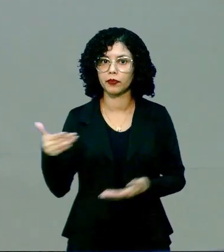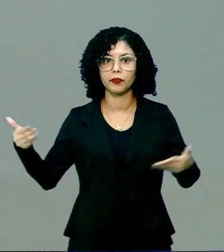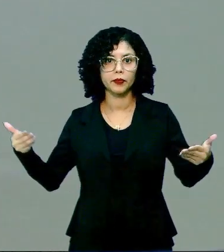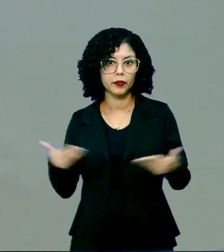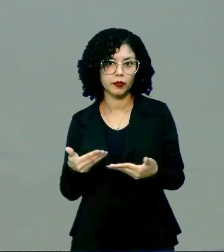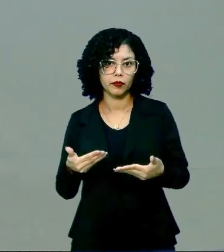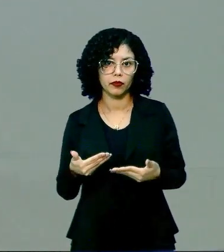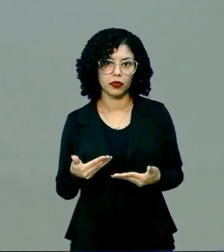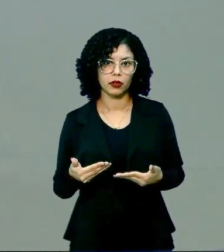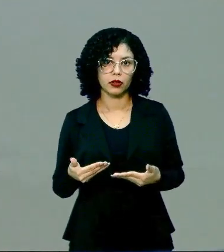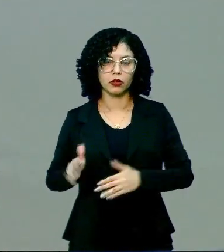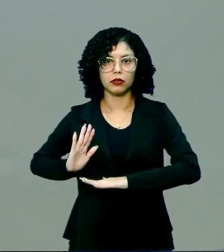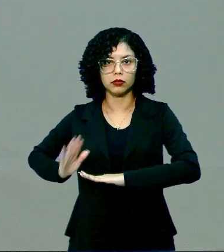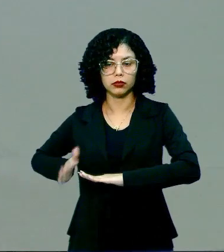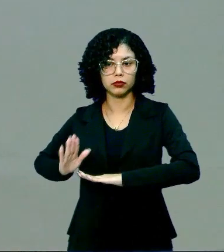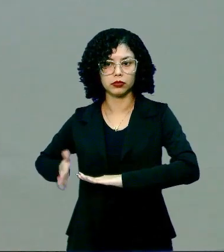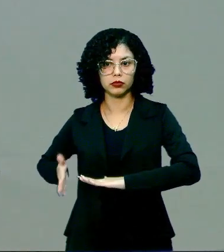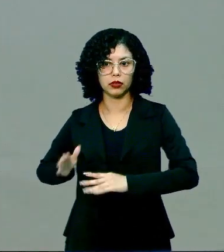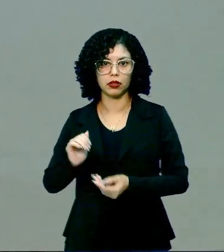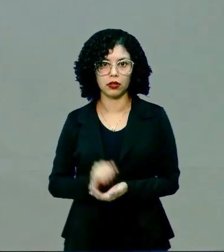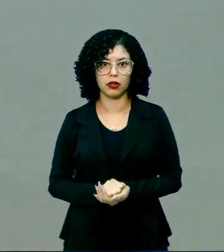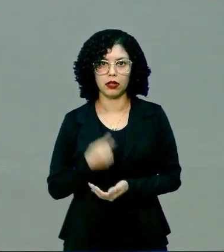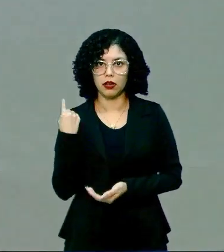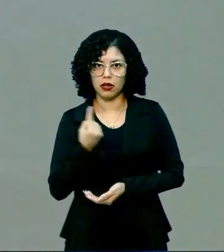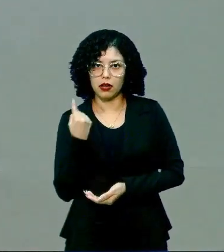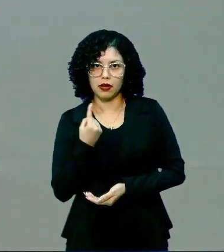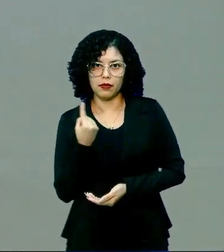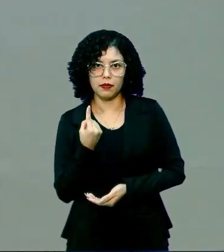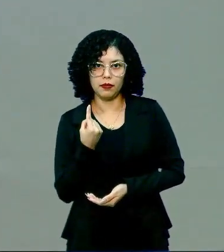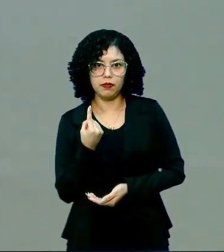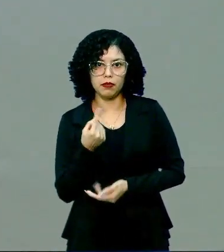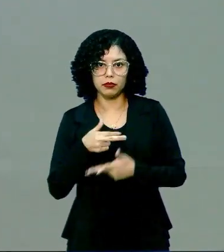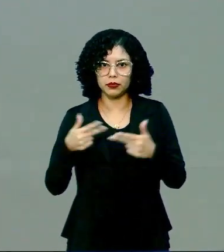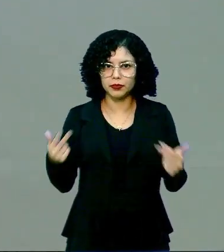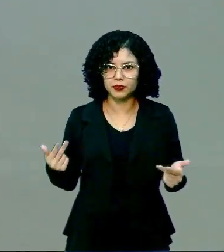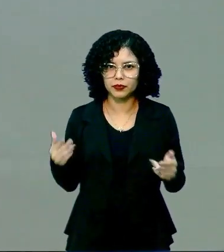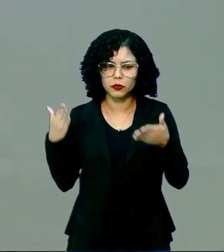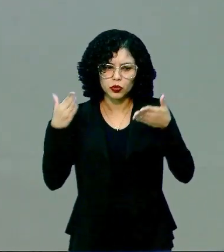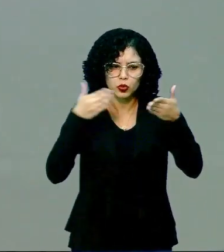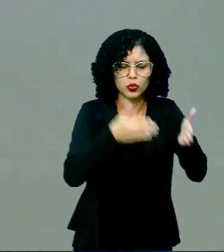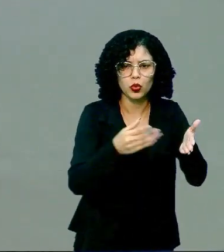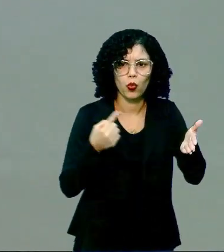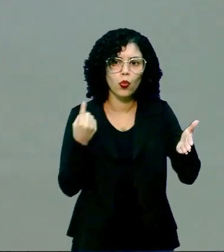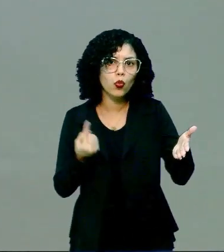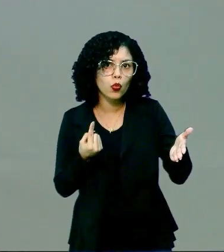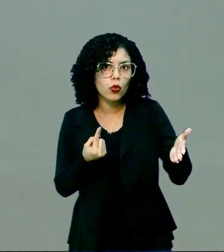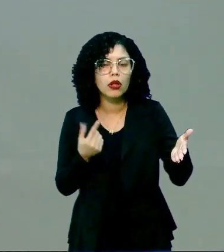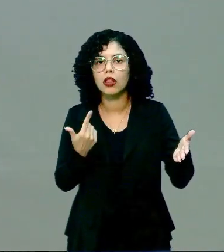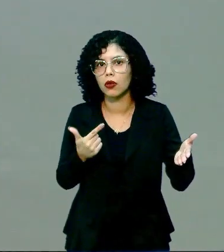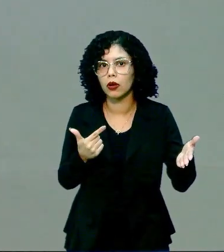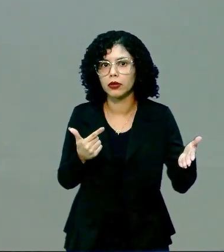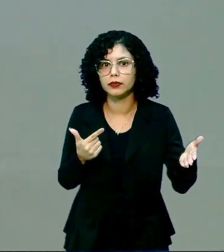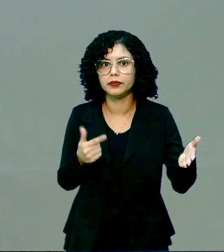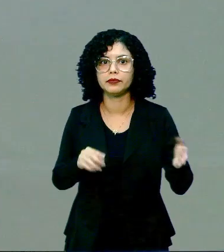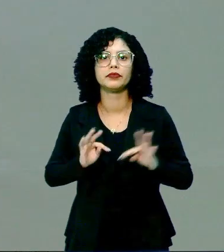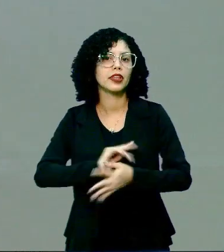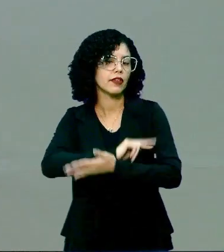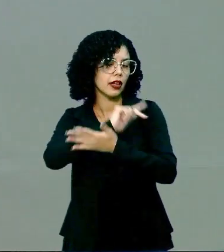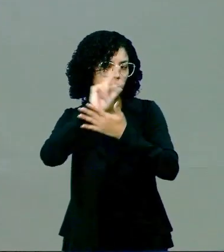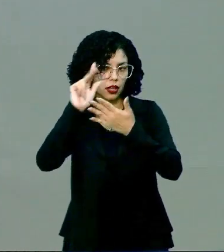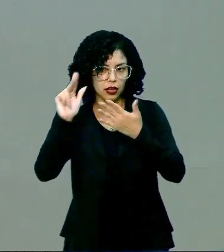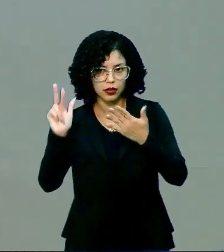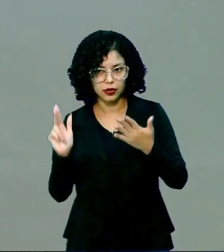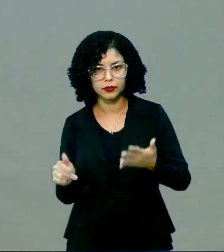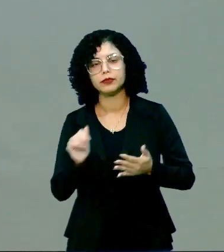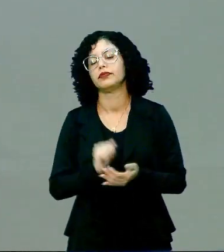temos agora no contemporâneo uma única tendência, um único foco ali que se sobressai. A gente tem